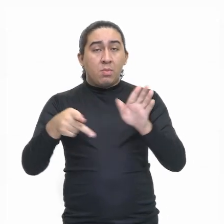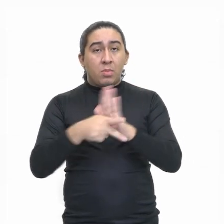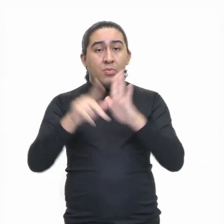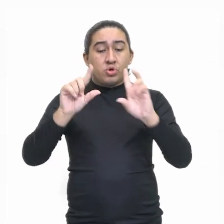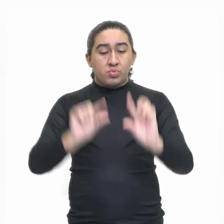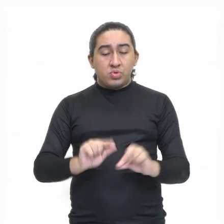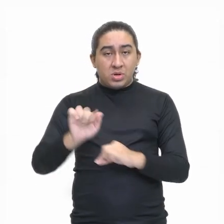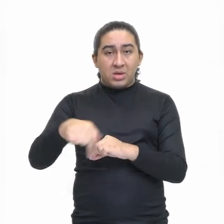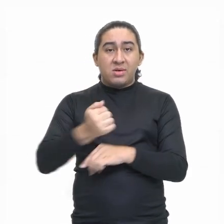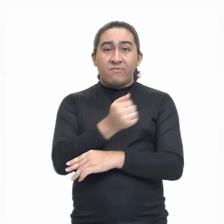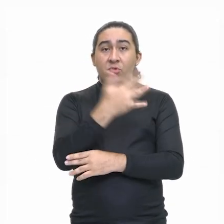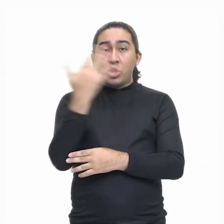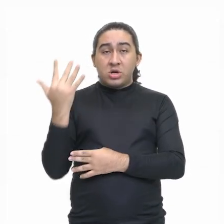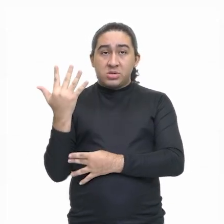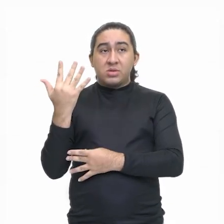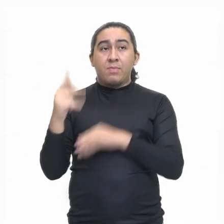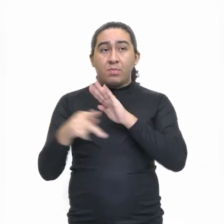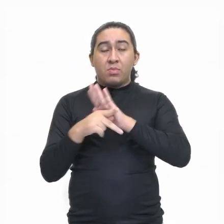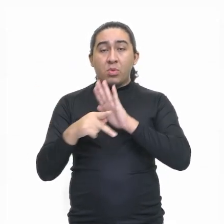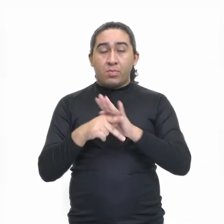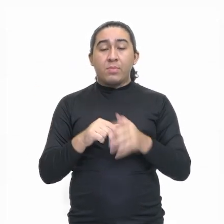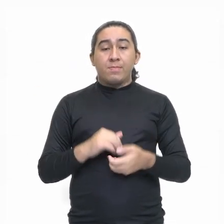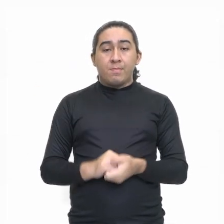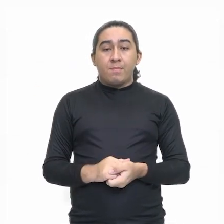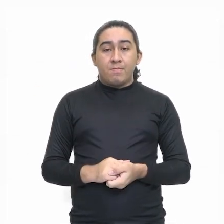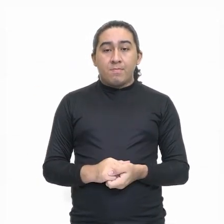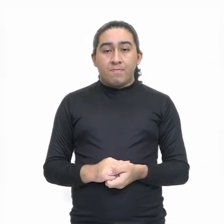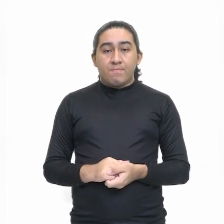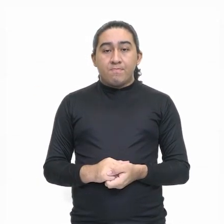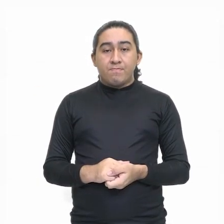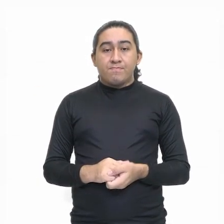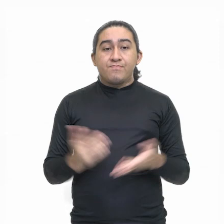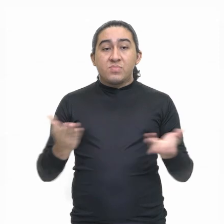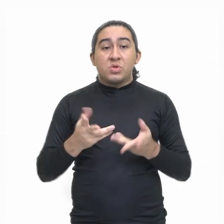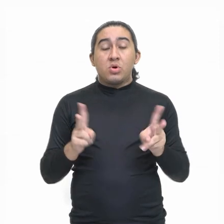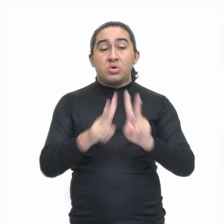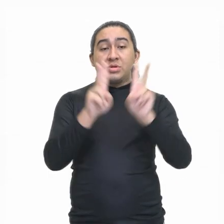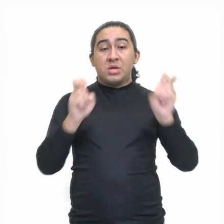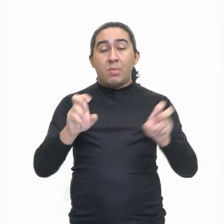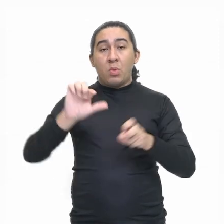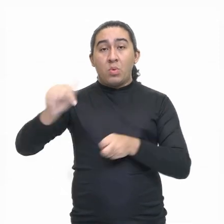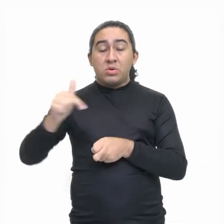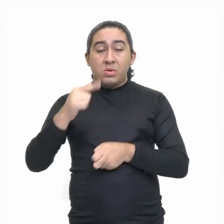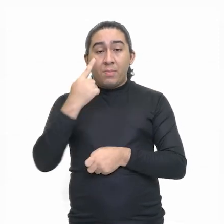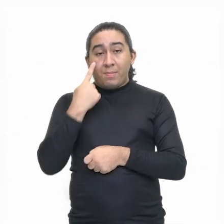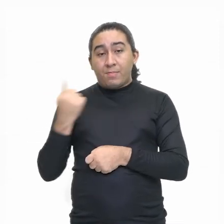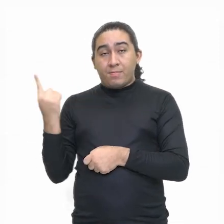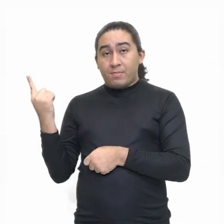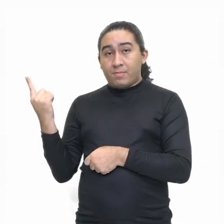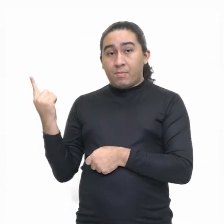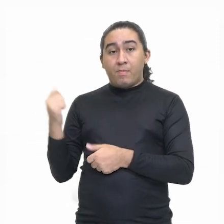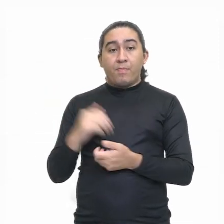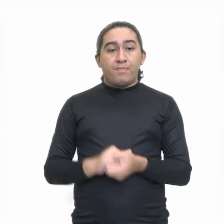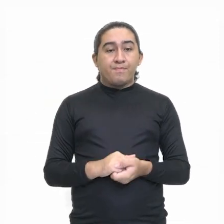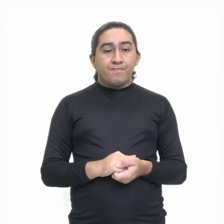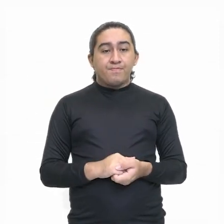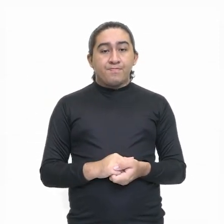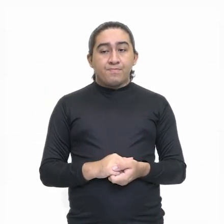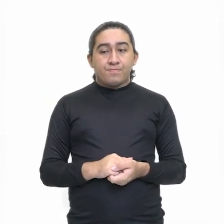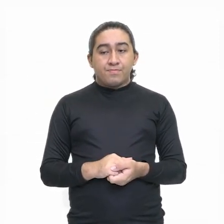diminuição dessa floresta original do bioma Mata Atlântica. Vamos ver agora sobre o bioma Caatinga. Ele está